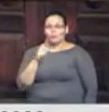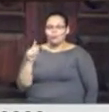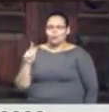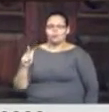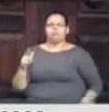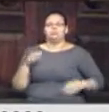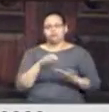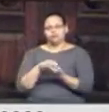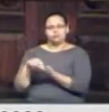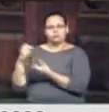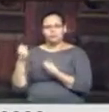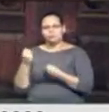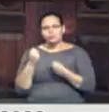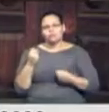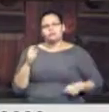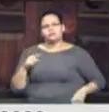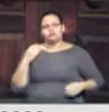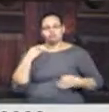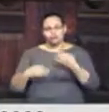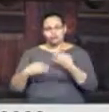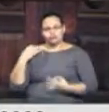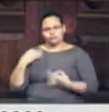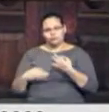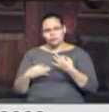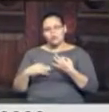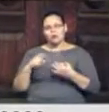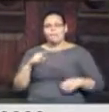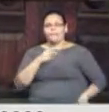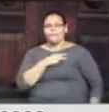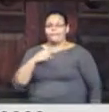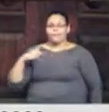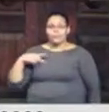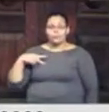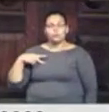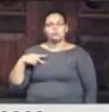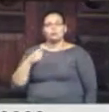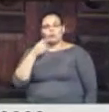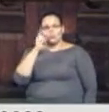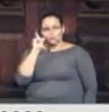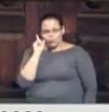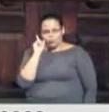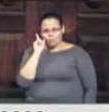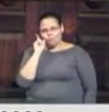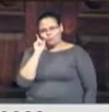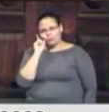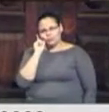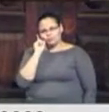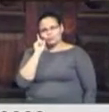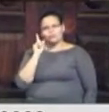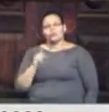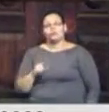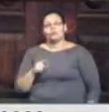poderes, como o Poder Judiciário e o próprio Ministério Público. Ontem,